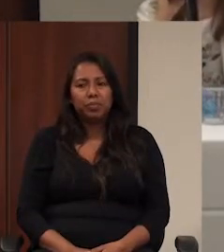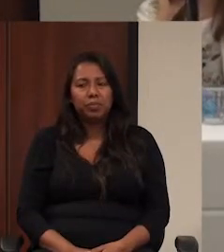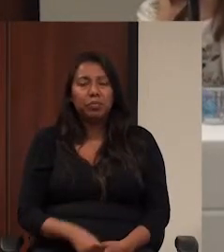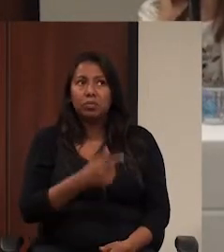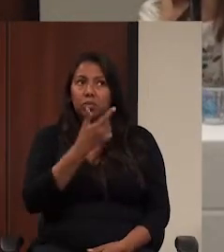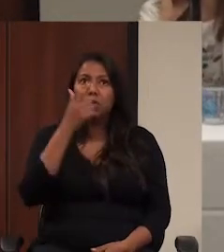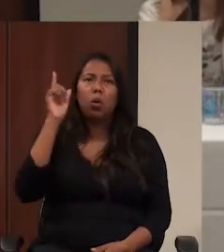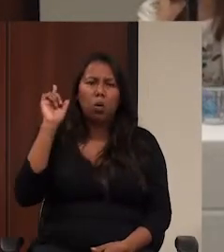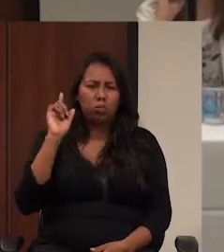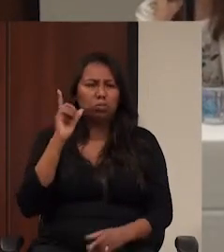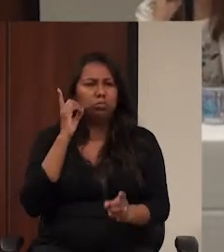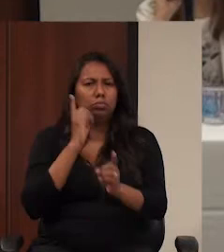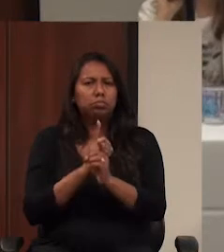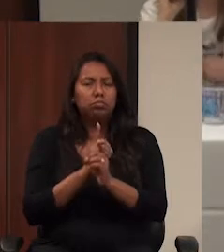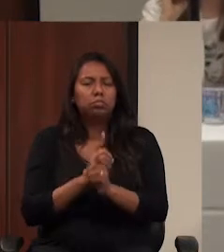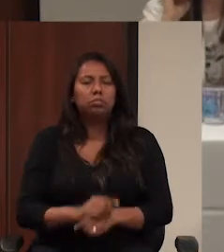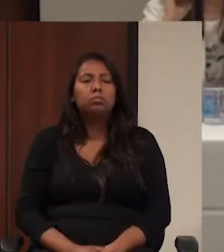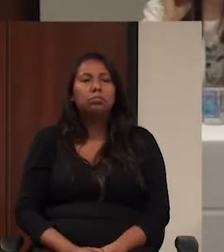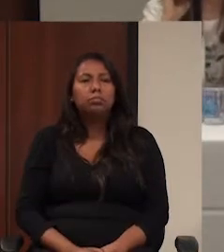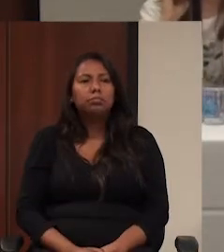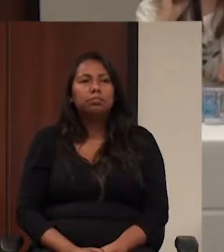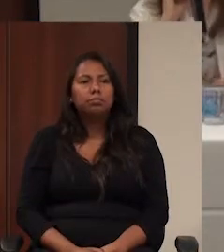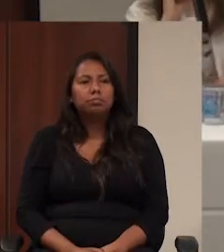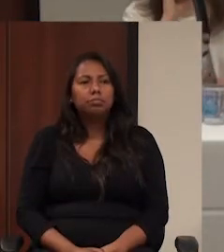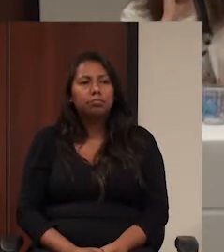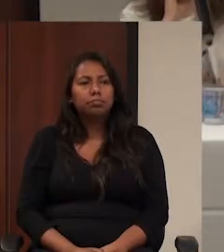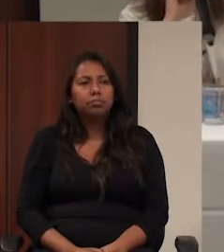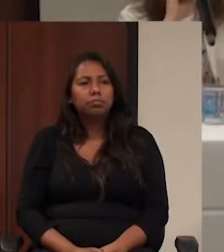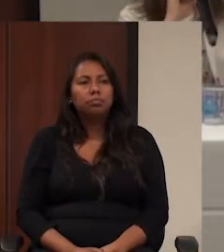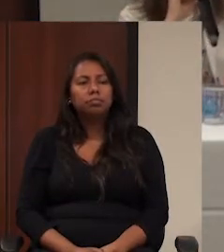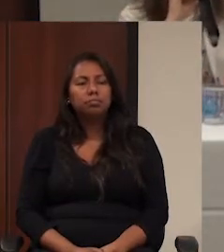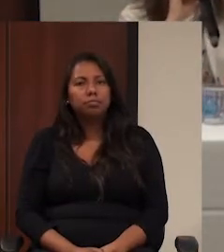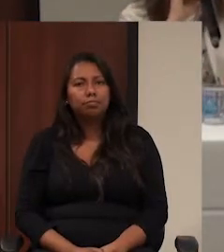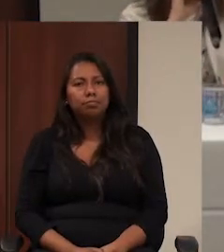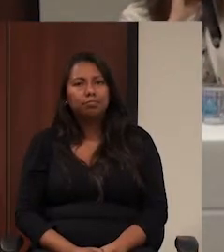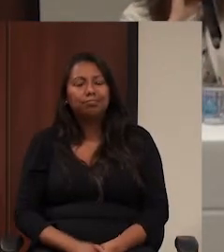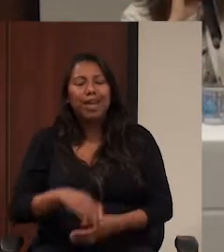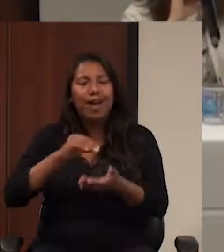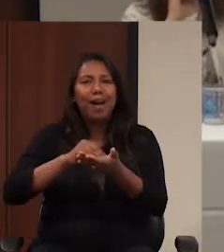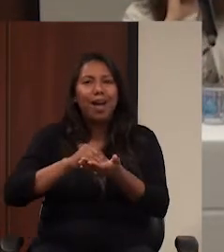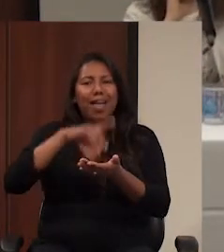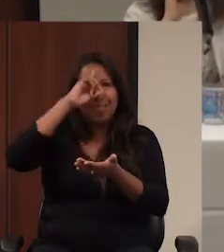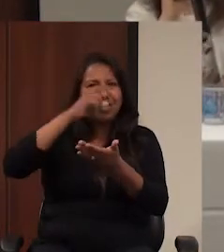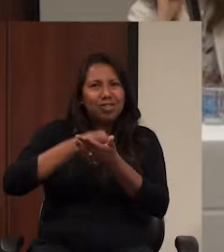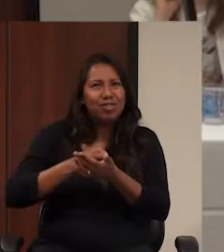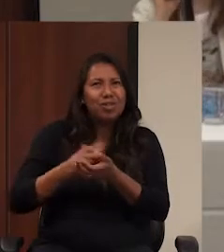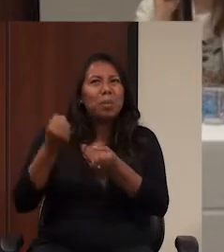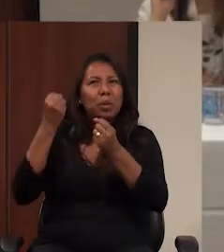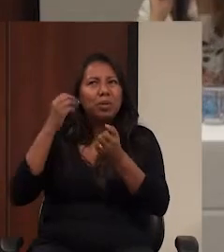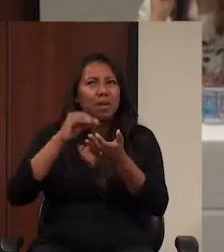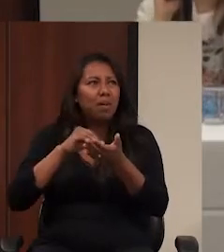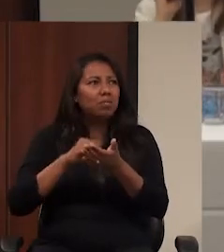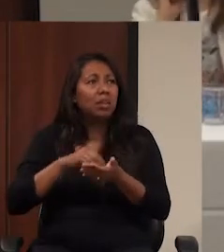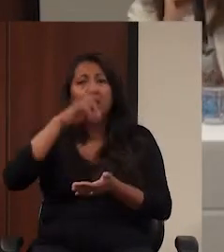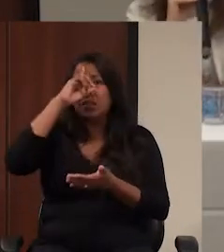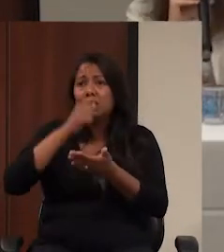Outra questão que eles identificaram, que é a falta de poder e familiaridade com a tomada de decisão, né? Então, a pessoa não consegue